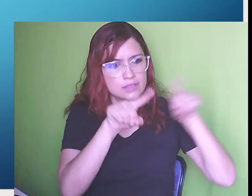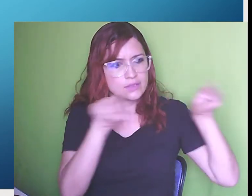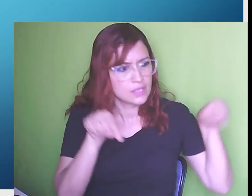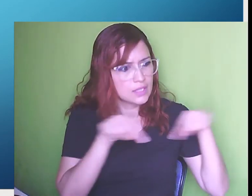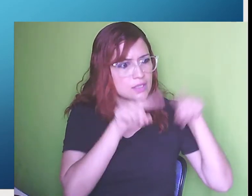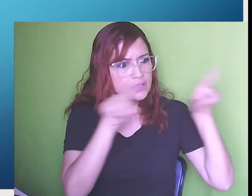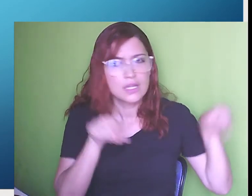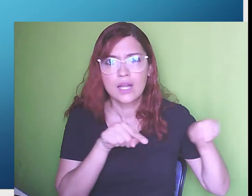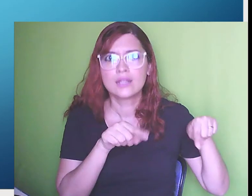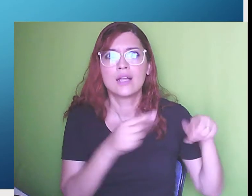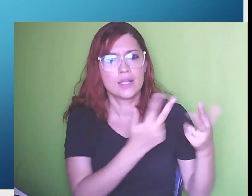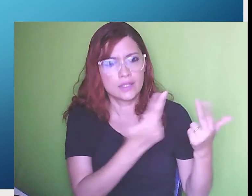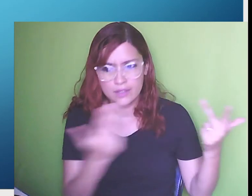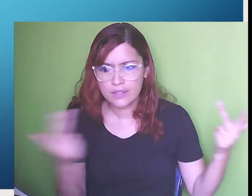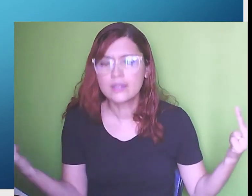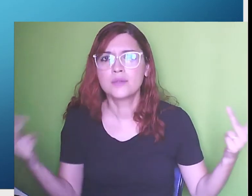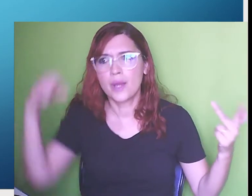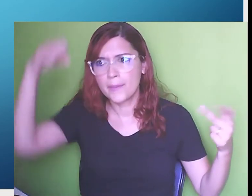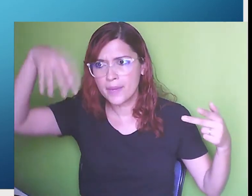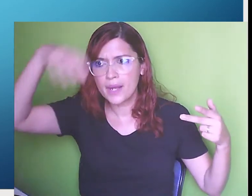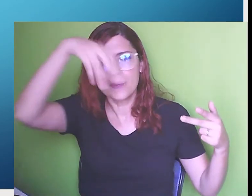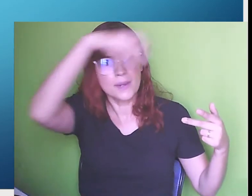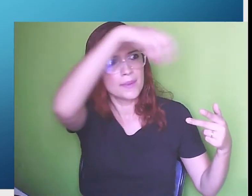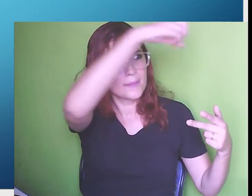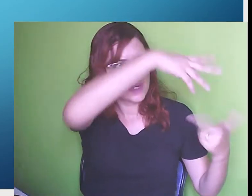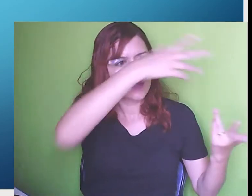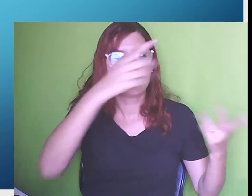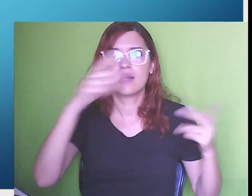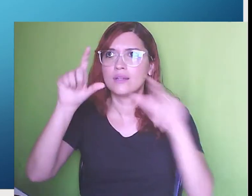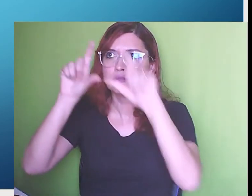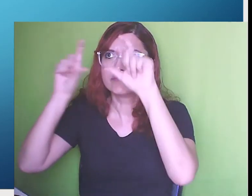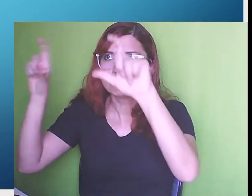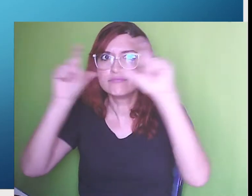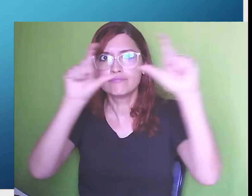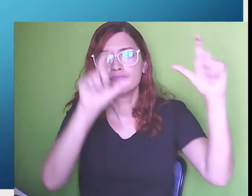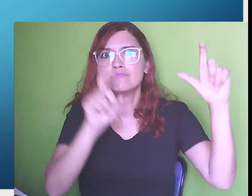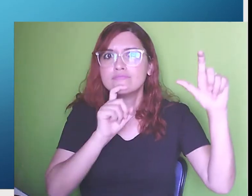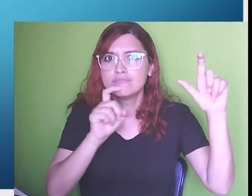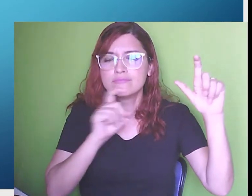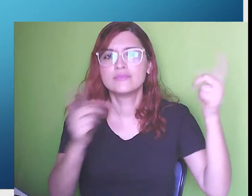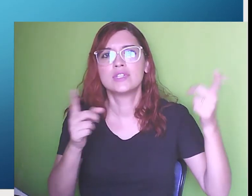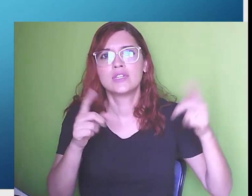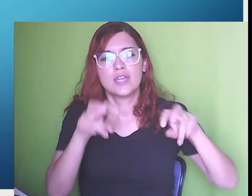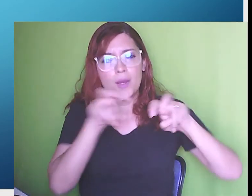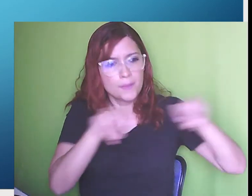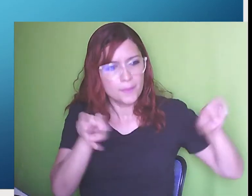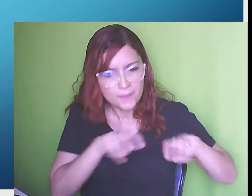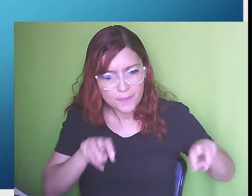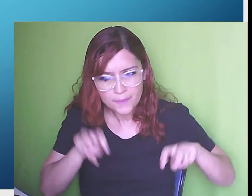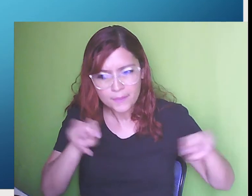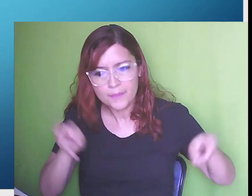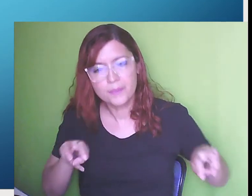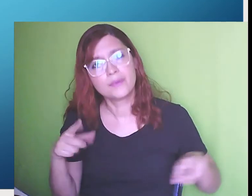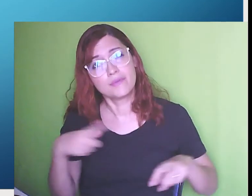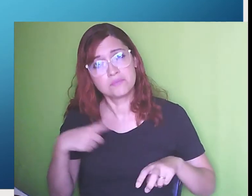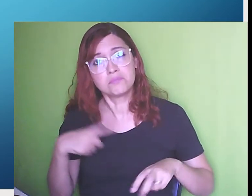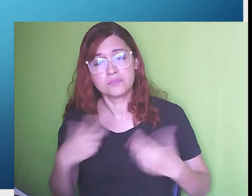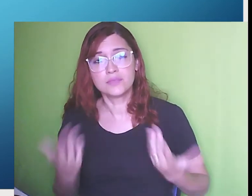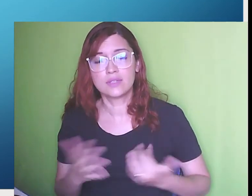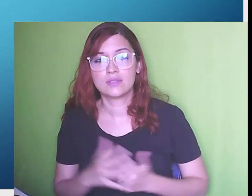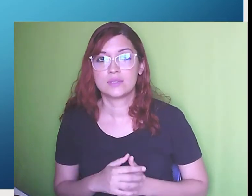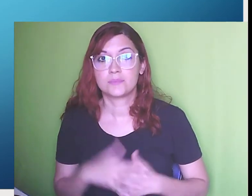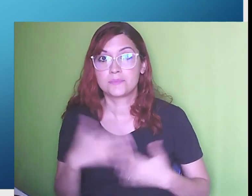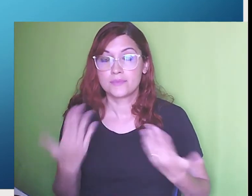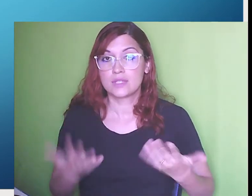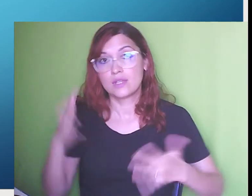pode ser que em um determinado horário, todas as salas estejam funcionando, com todas as luzes ligadas, com o aparelho de ar-condicionado